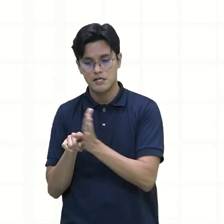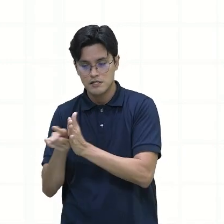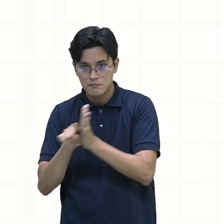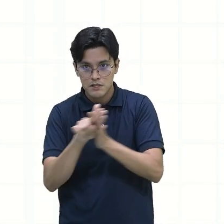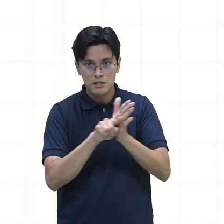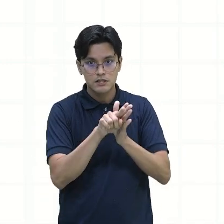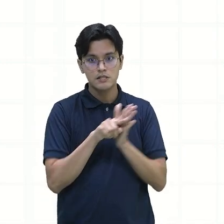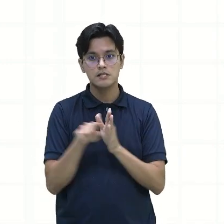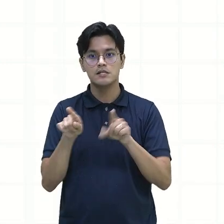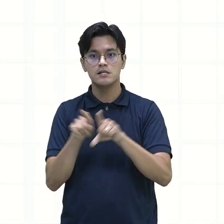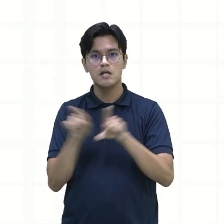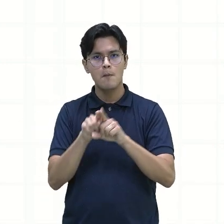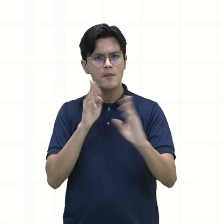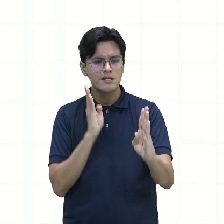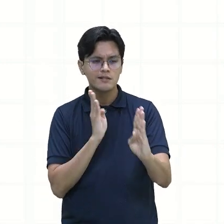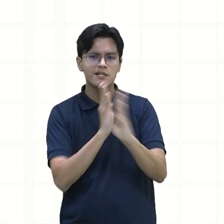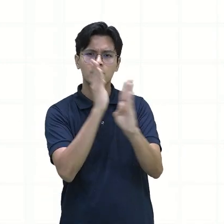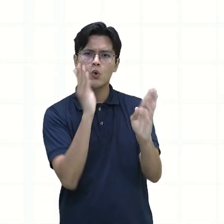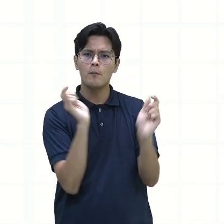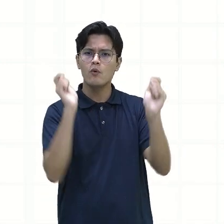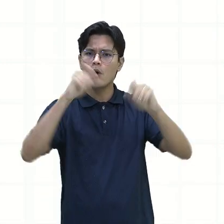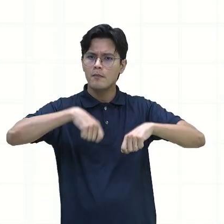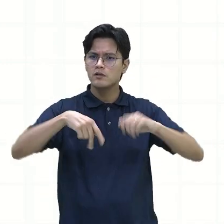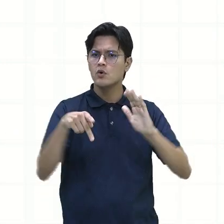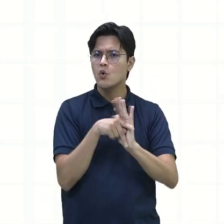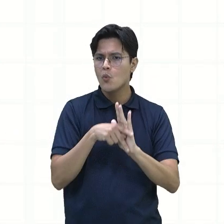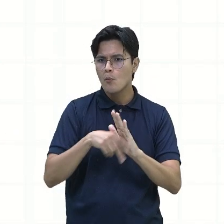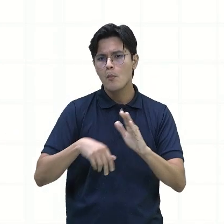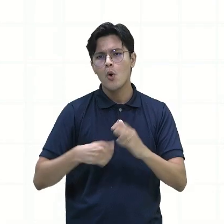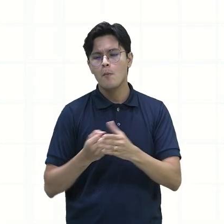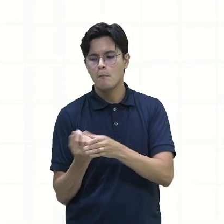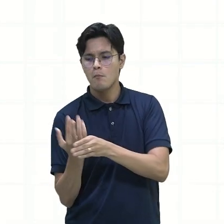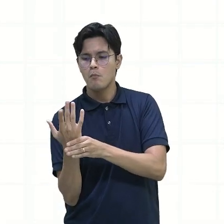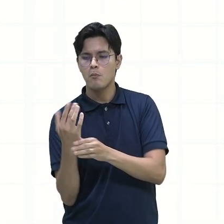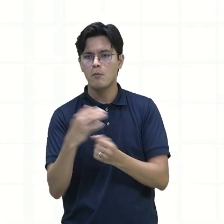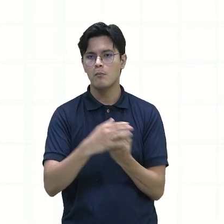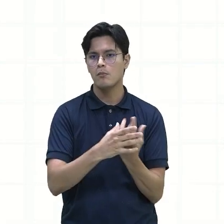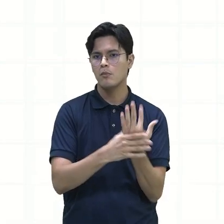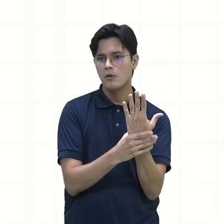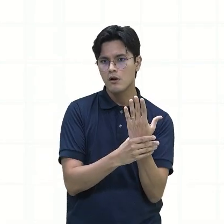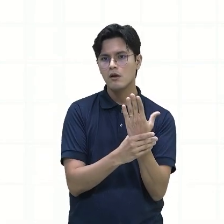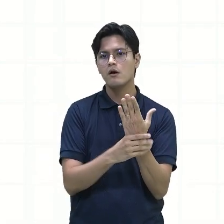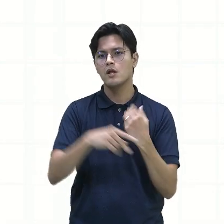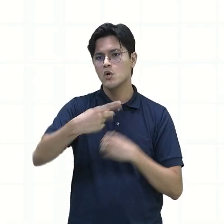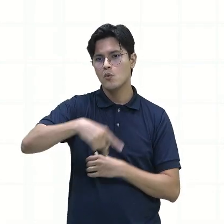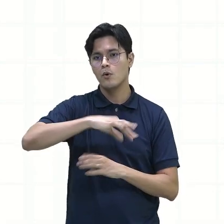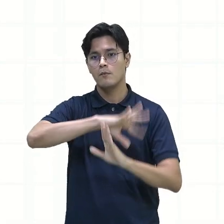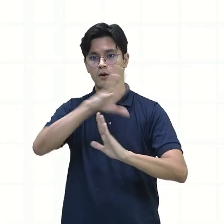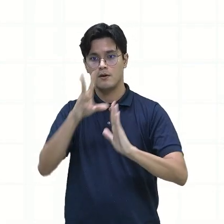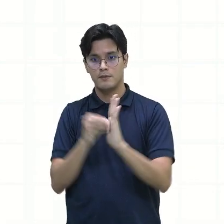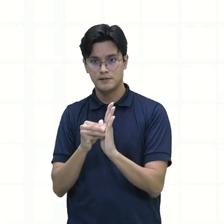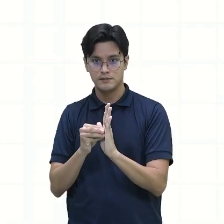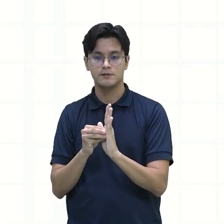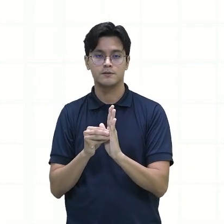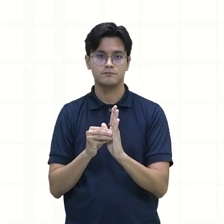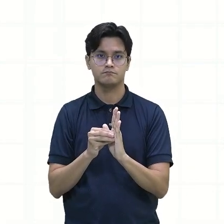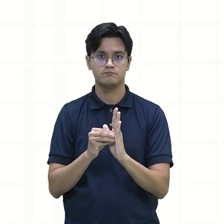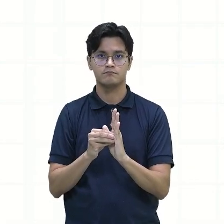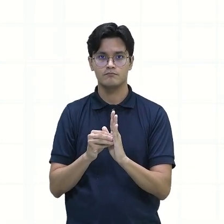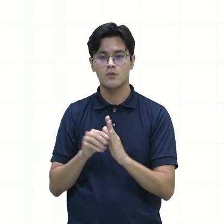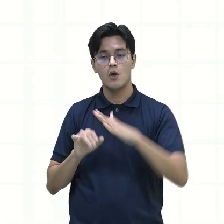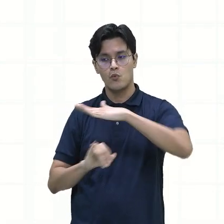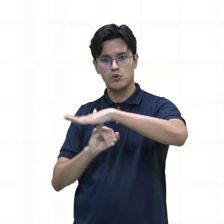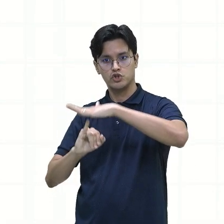do potencial dessas plantas da Amazônia. E aqui nós temos, o INPA está localizado na cidade